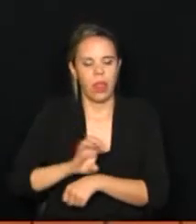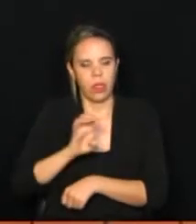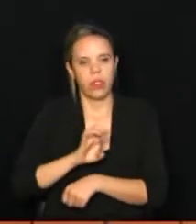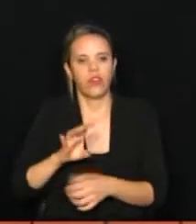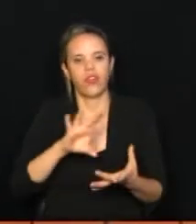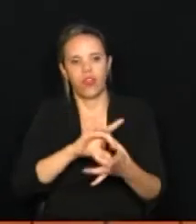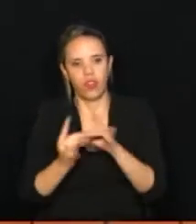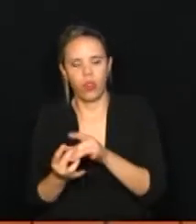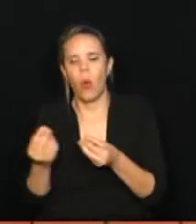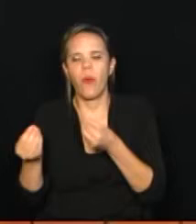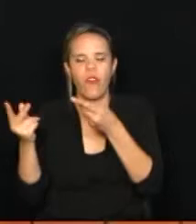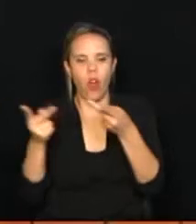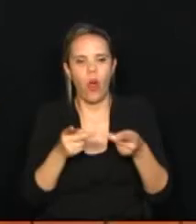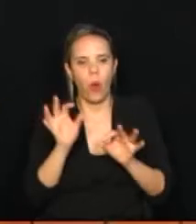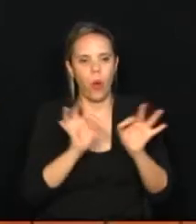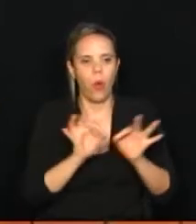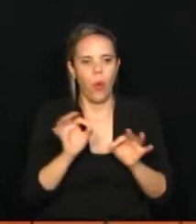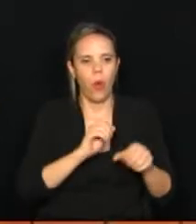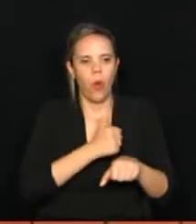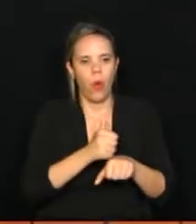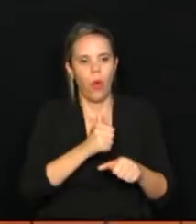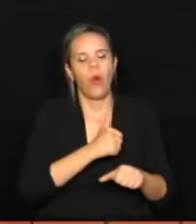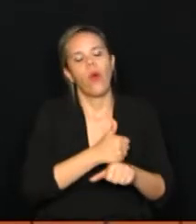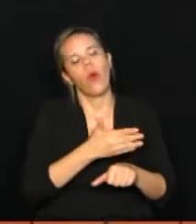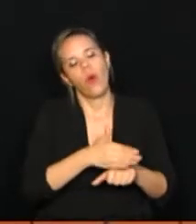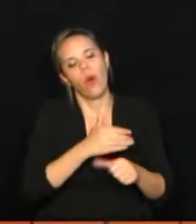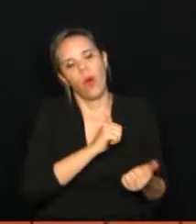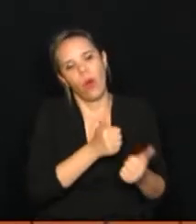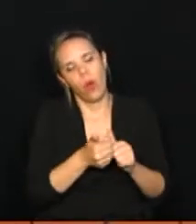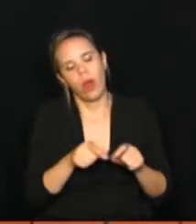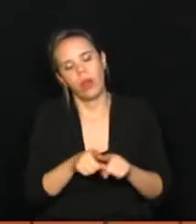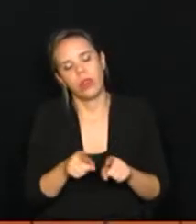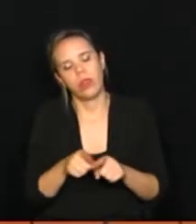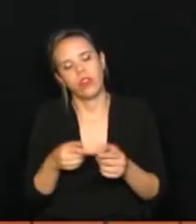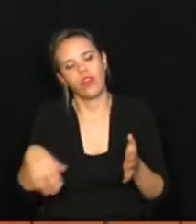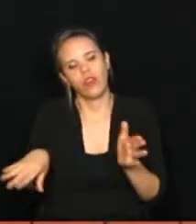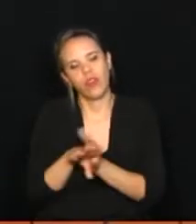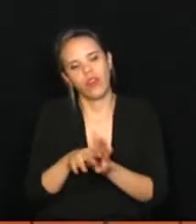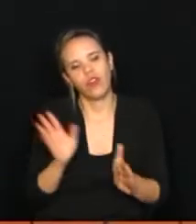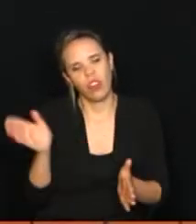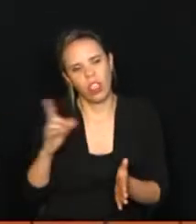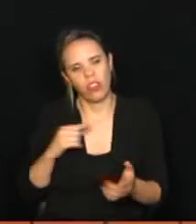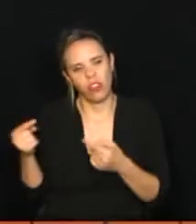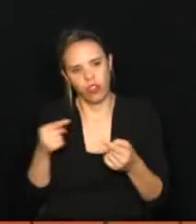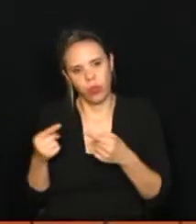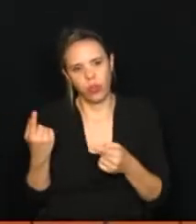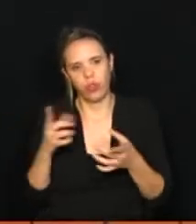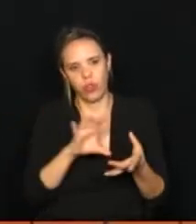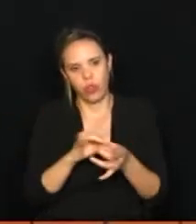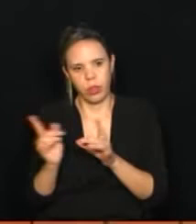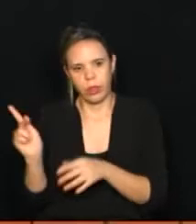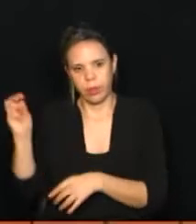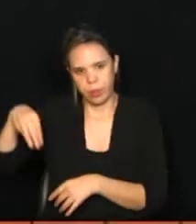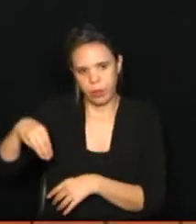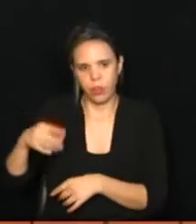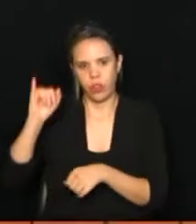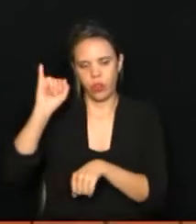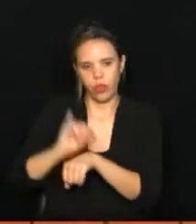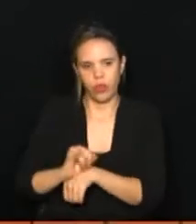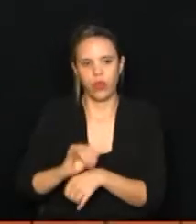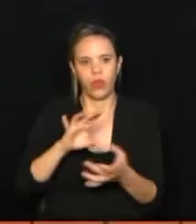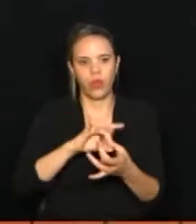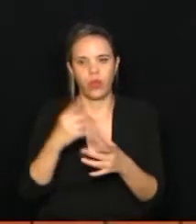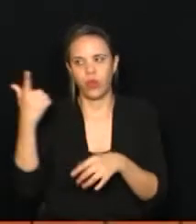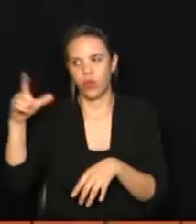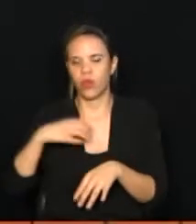Convocação, preparação de atleta, chegar numa competição, você já tinha disputado o Pan-Americano, um torneio internacional, mas Jogos Olímpicos, um